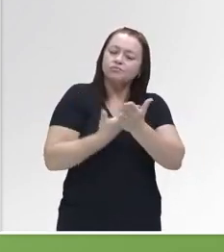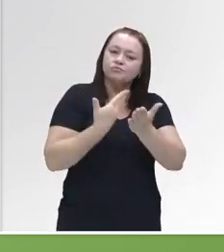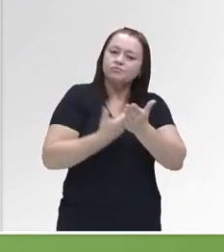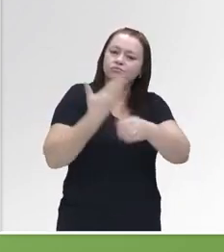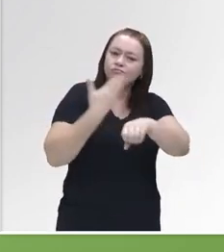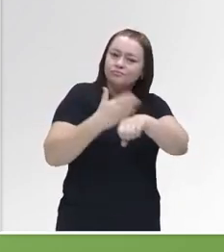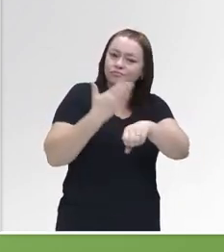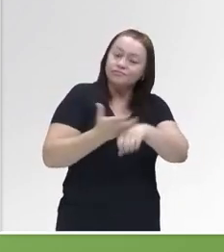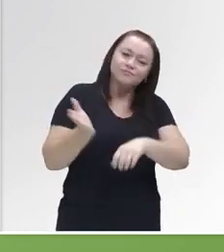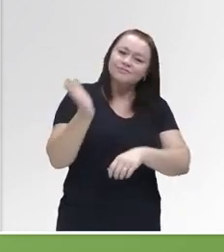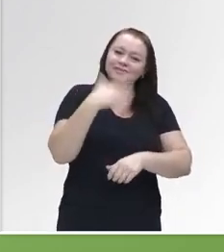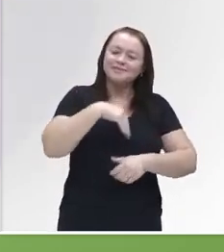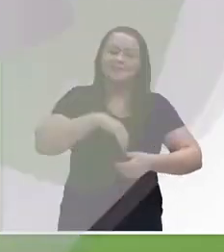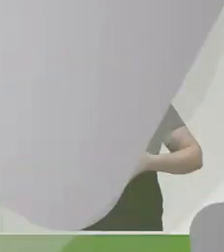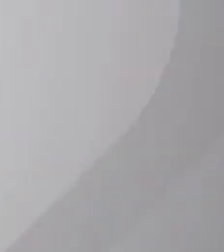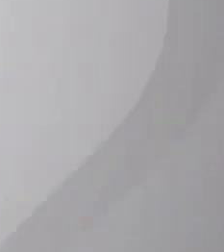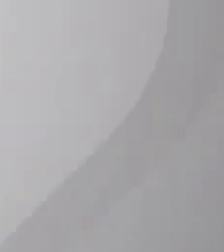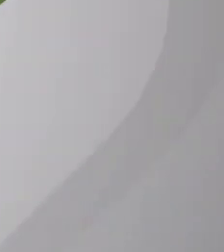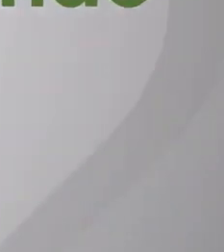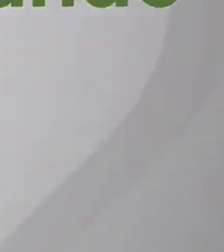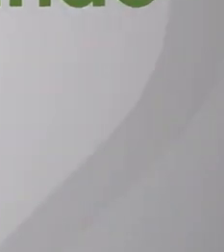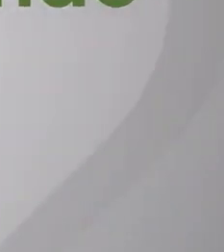lá?